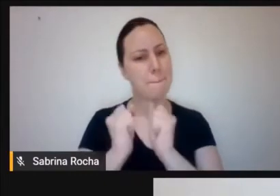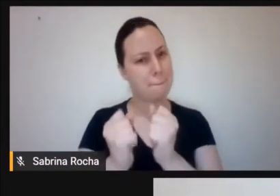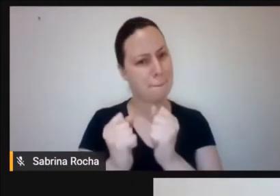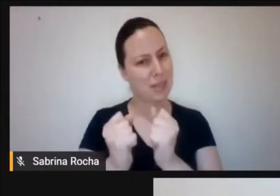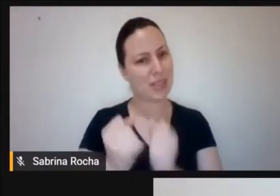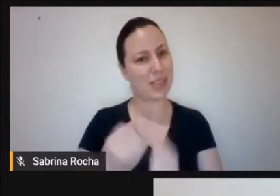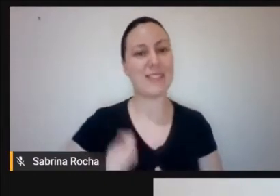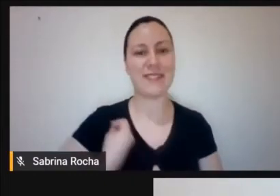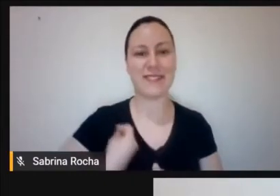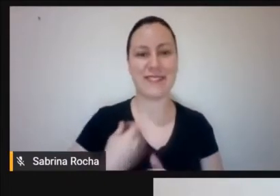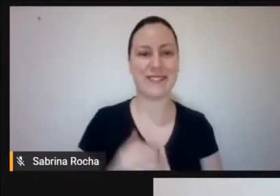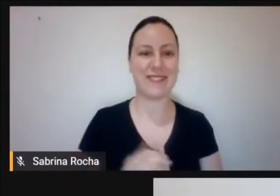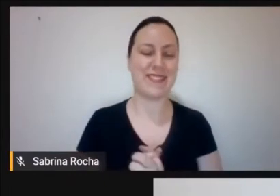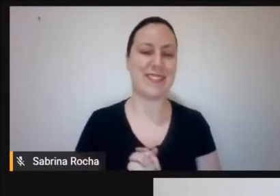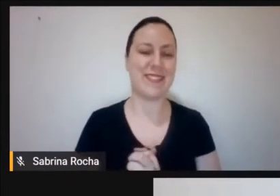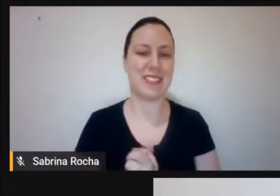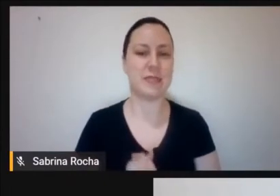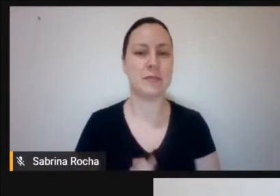vivo, né.